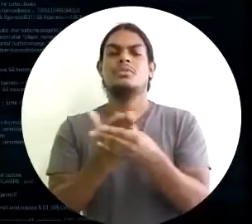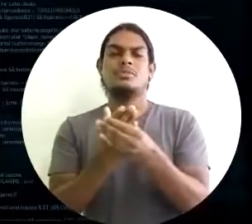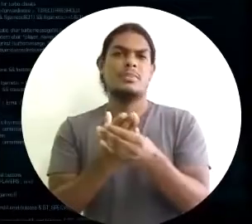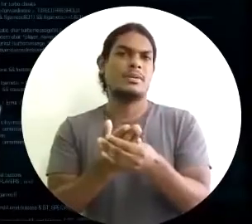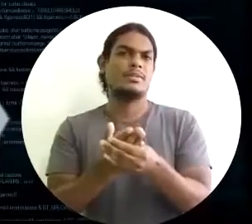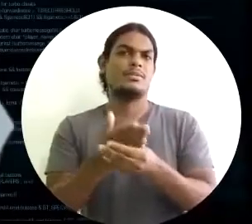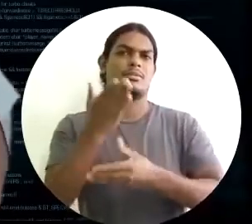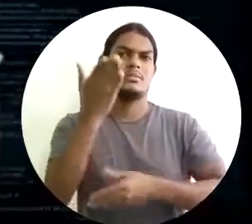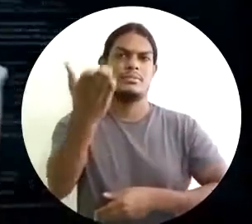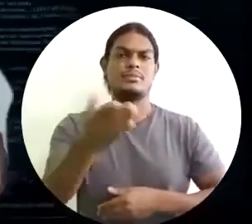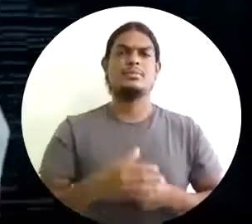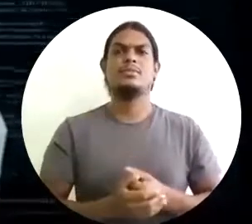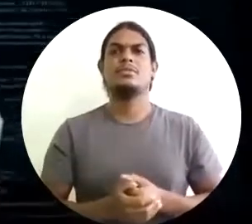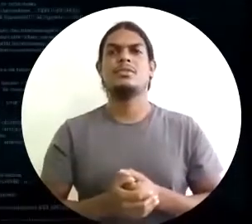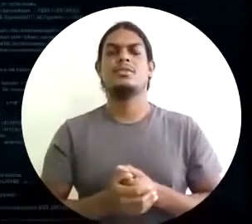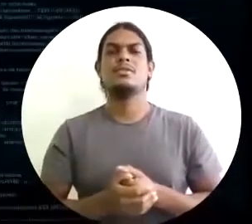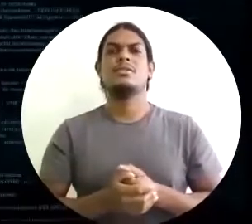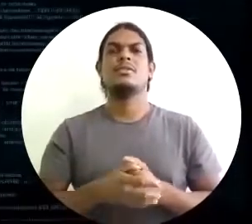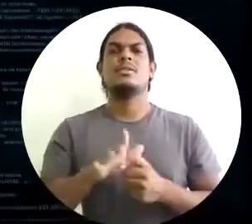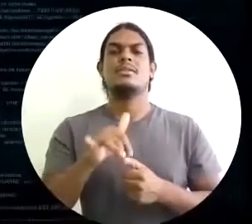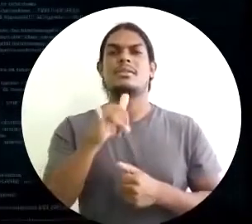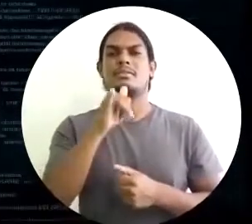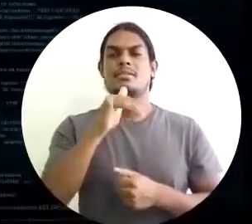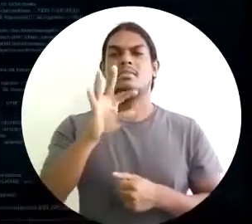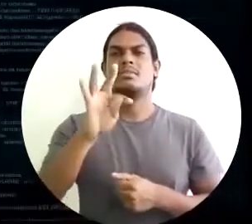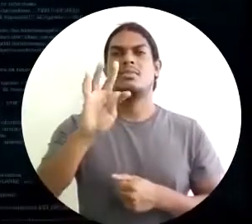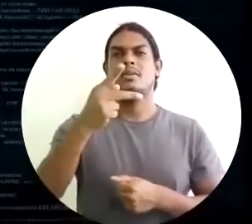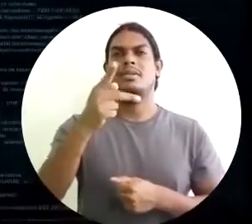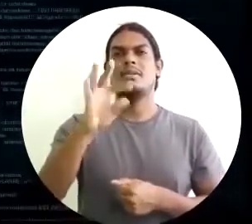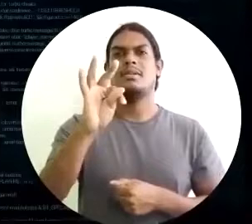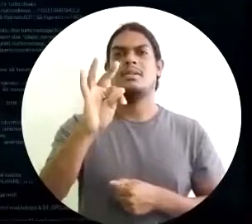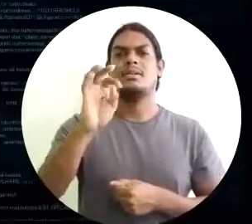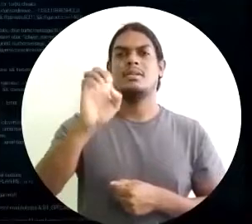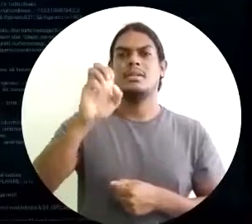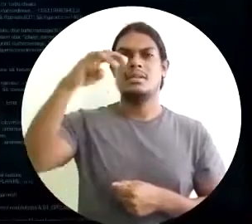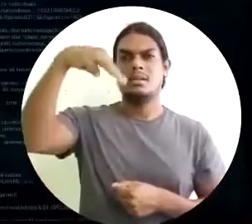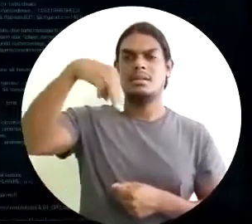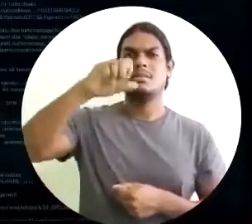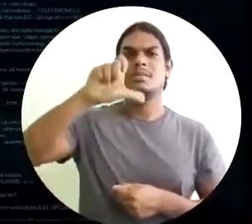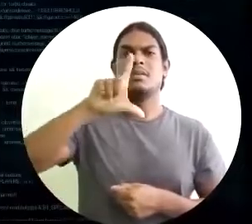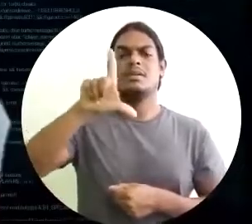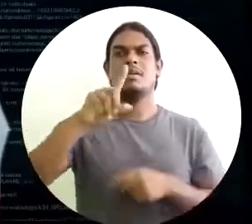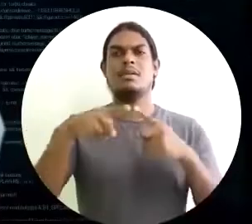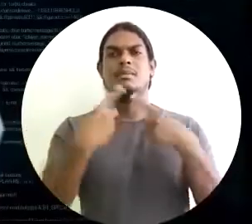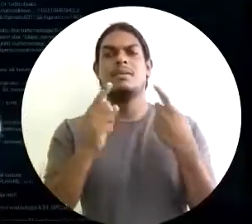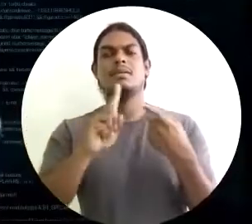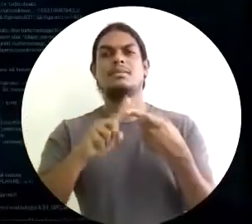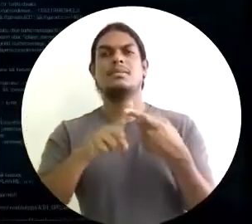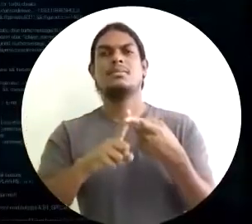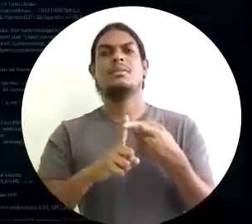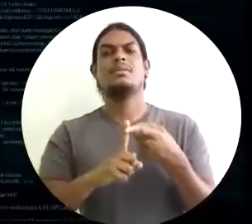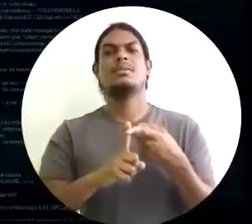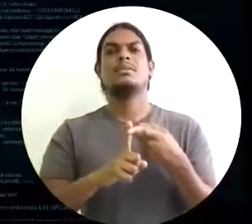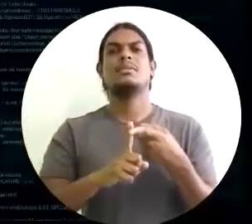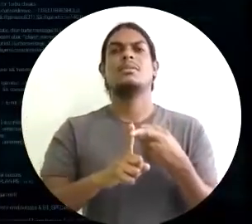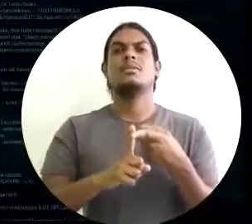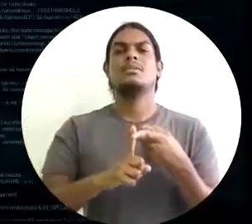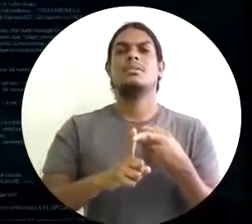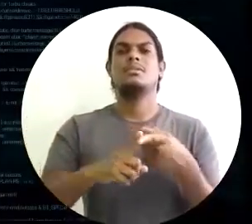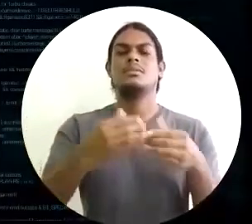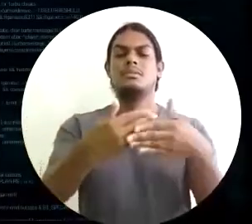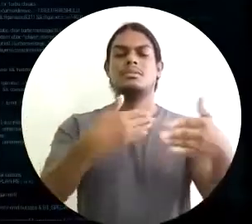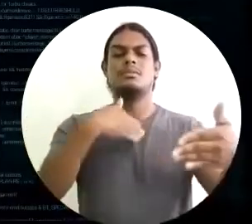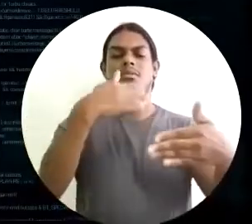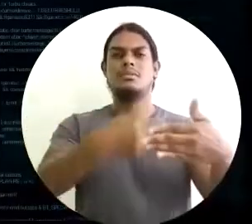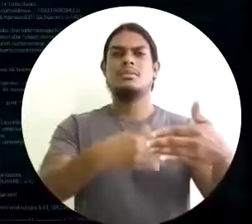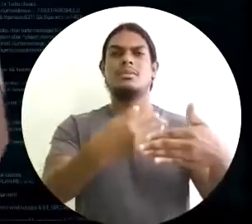Então, não só a página HTML, o arquivo que diz como o documento vai ser feito, mas também outros arquivos necessários, como os arquivos